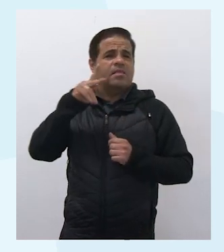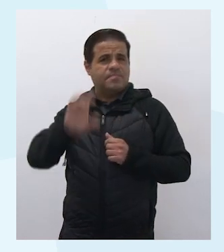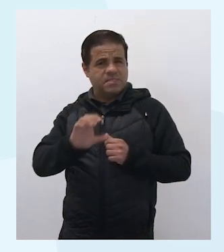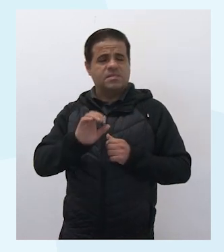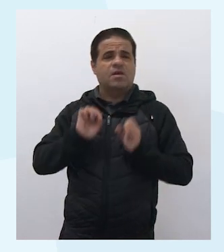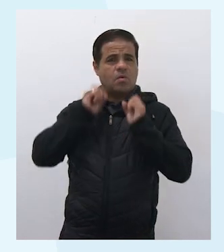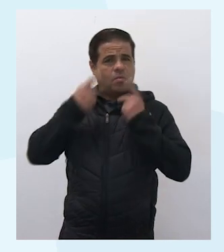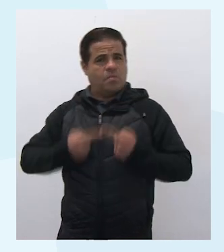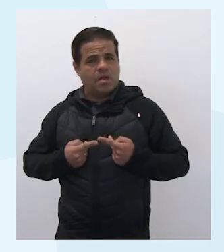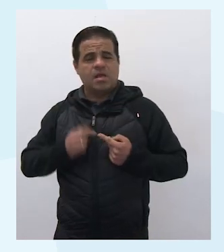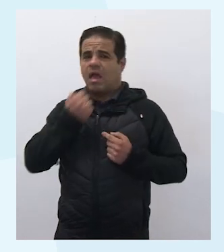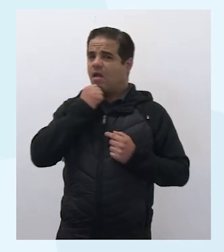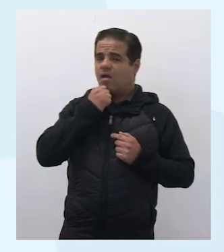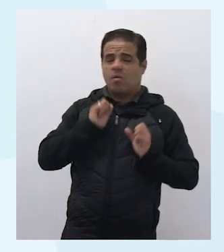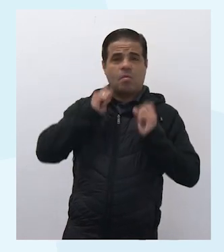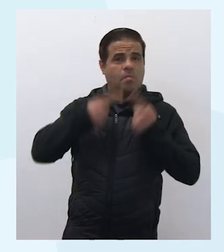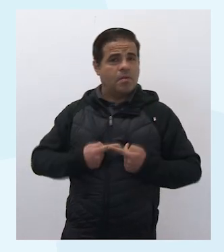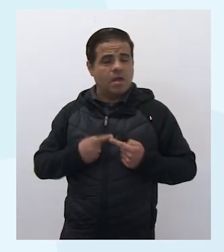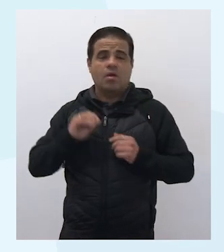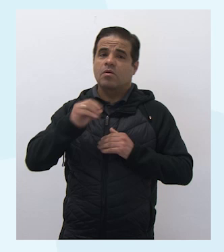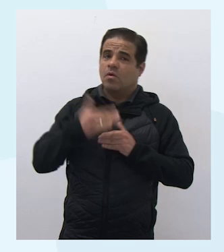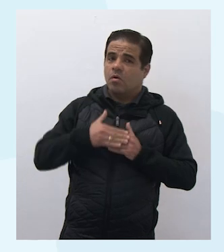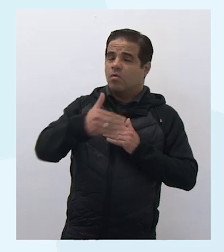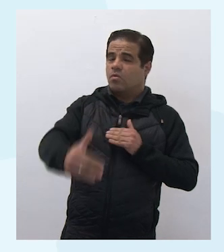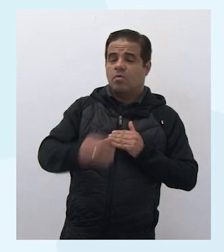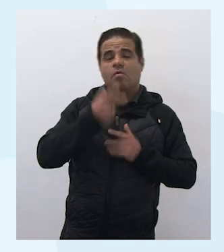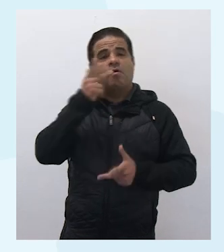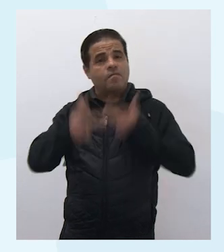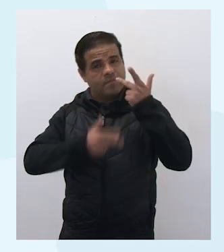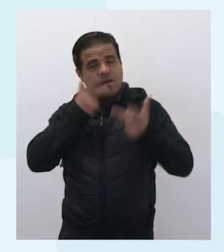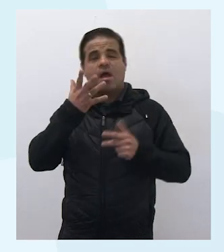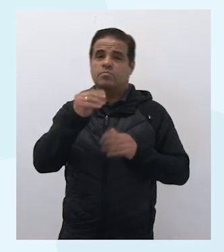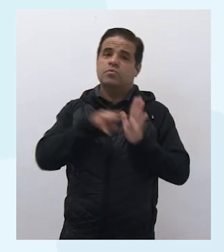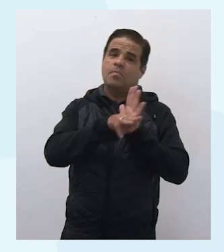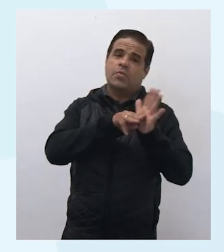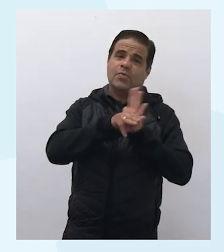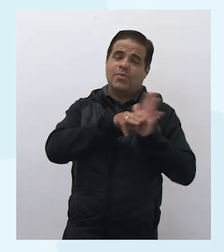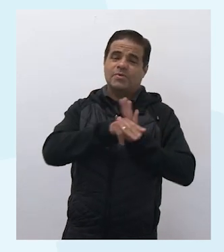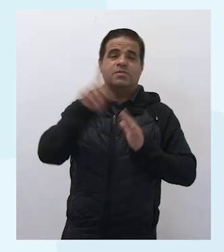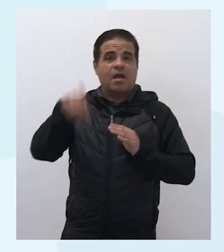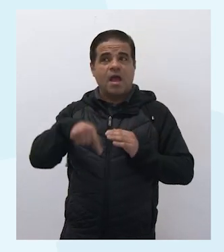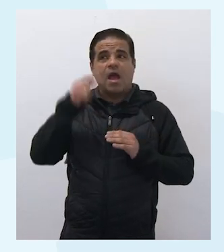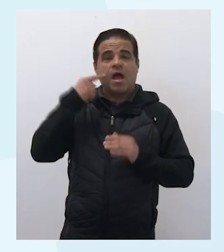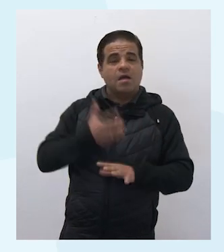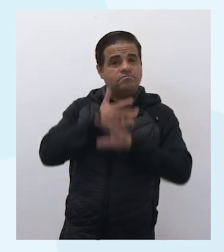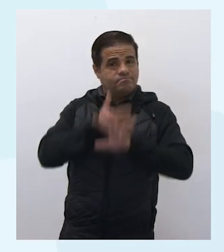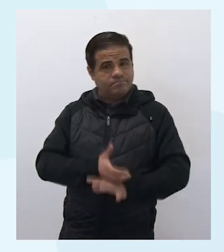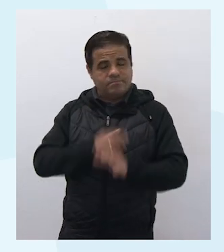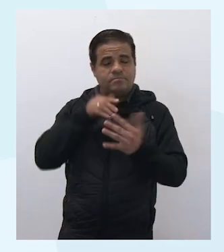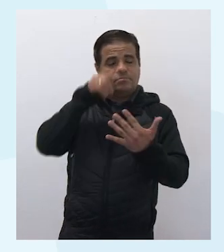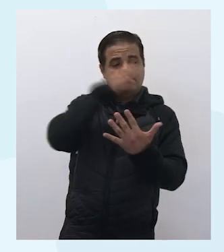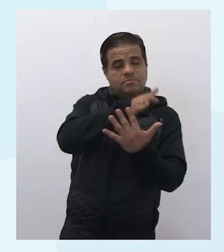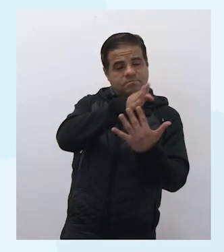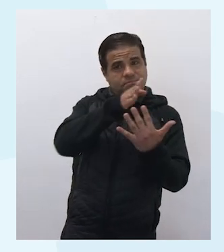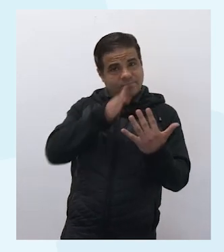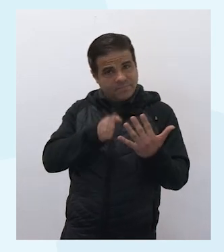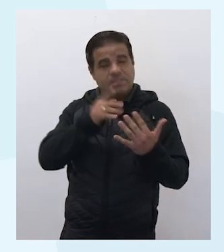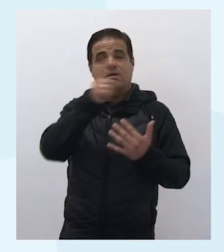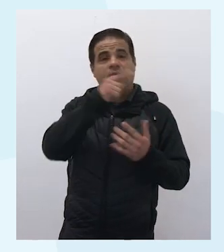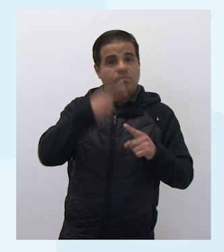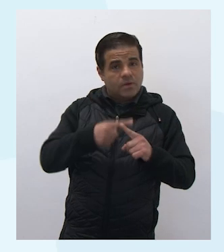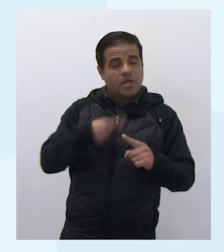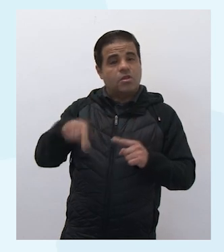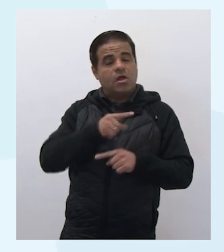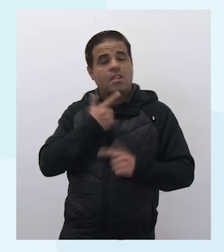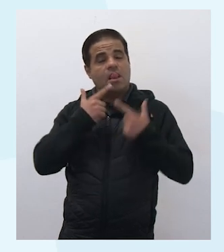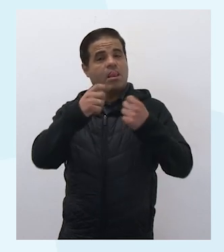Humanas, de Ciências Humanas? Porque eles vão falar bastante da metodologia de interdisciplinaridade e porque nós aqui